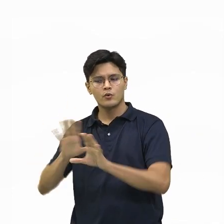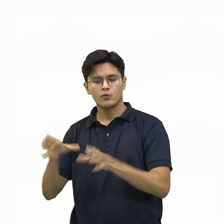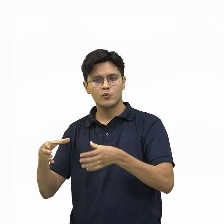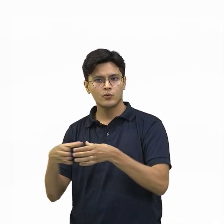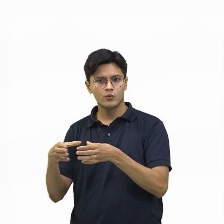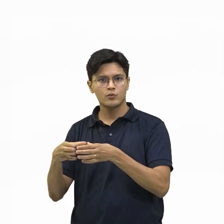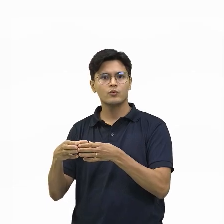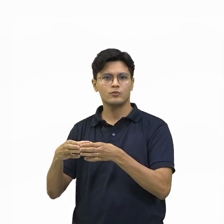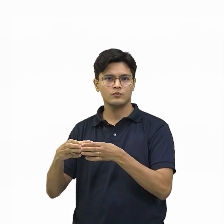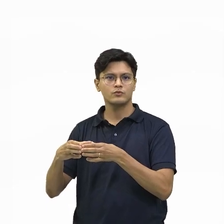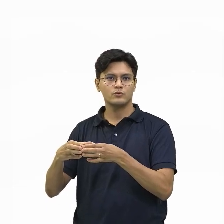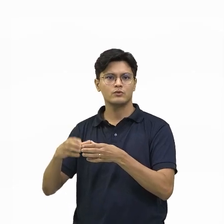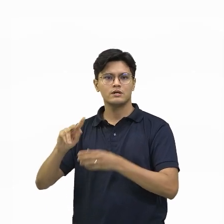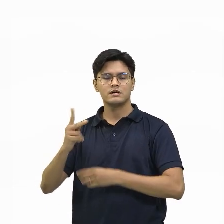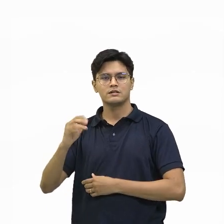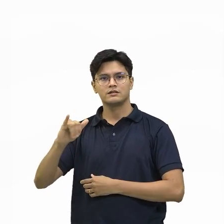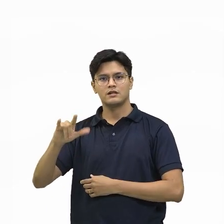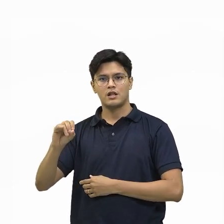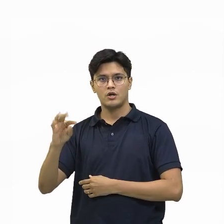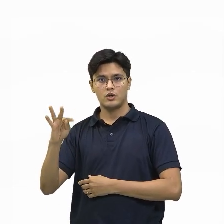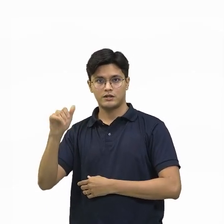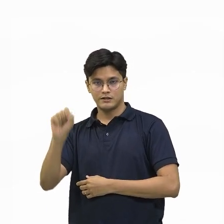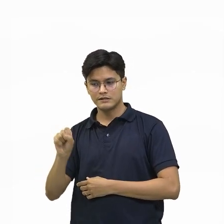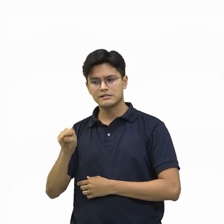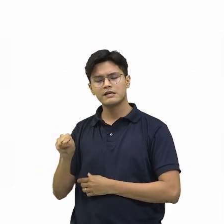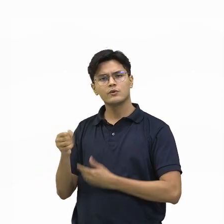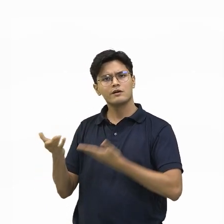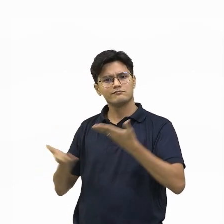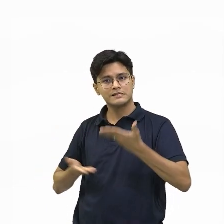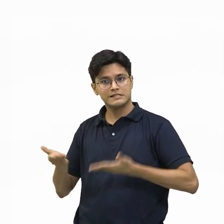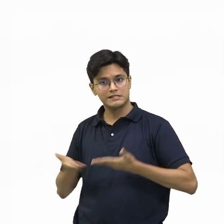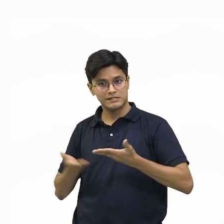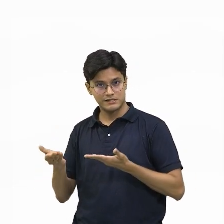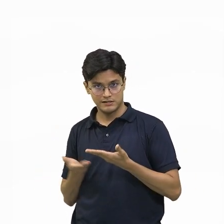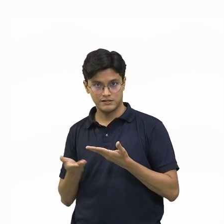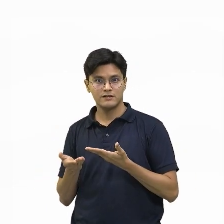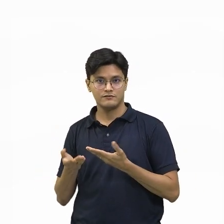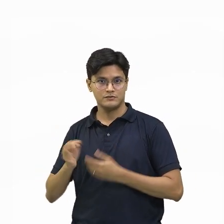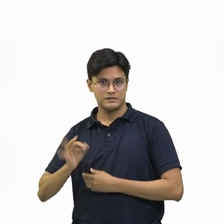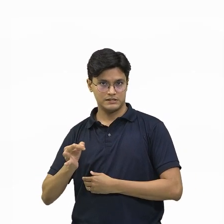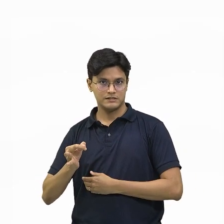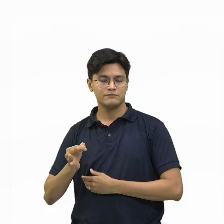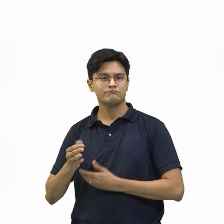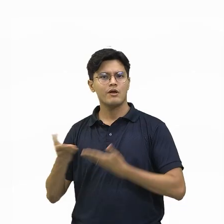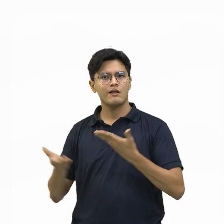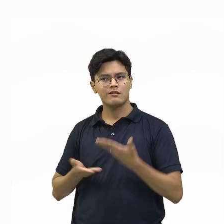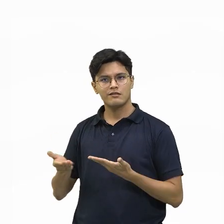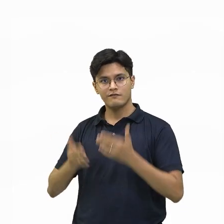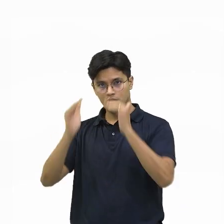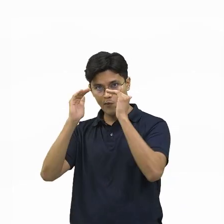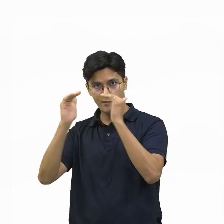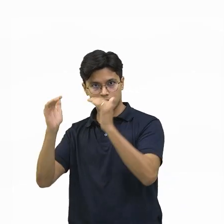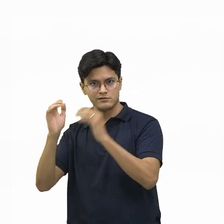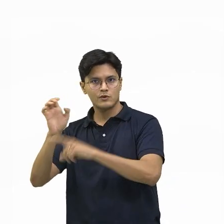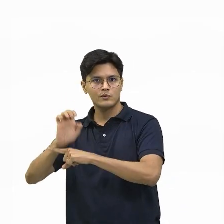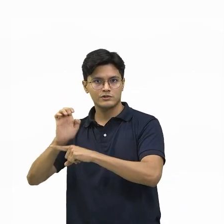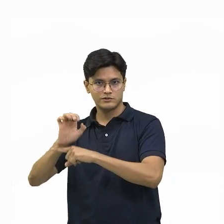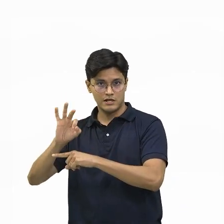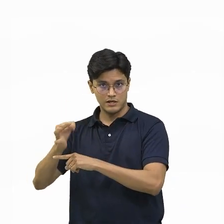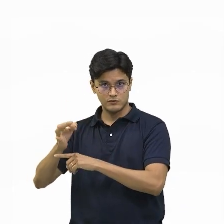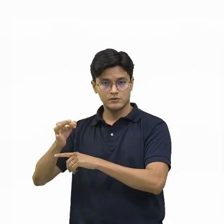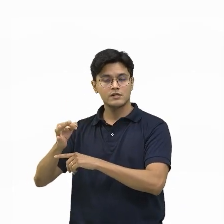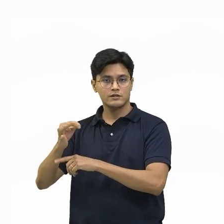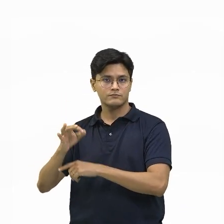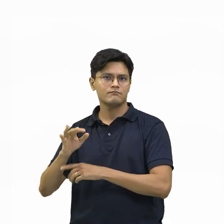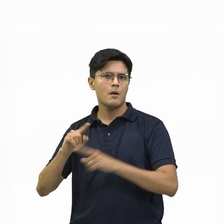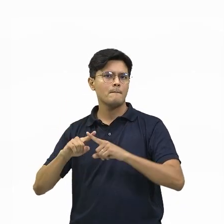como servos estatais, Eles eram servos basicamente do Estado, não